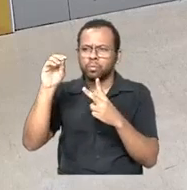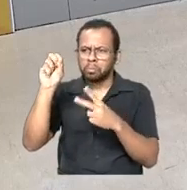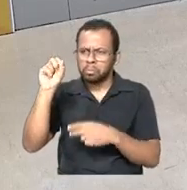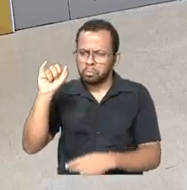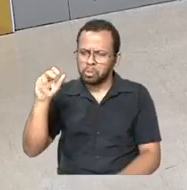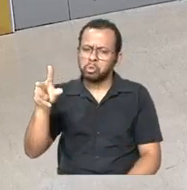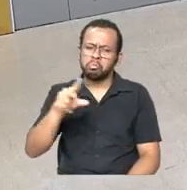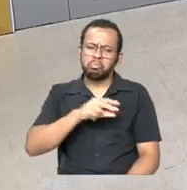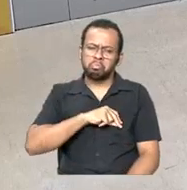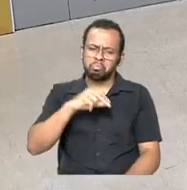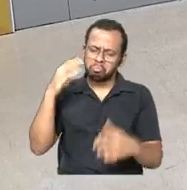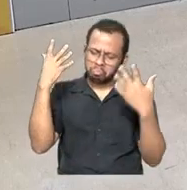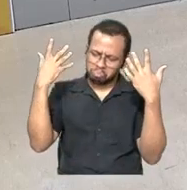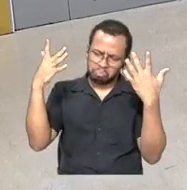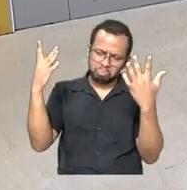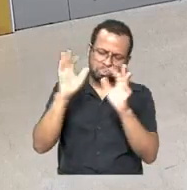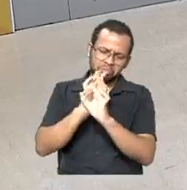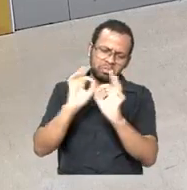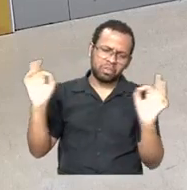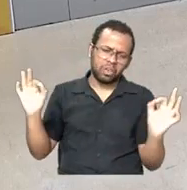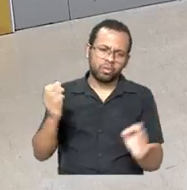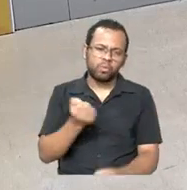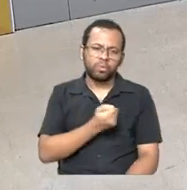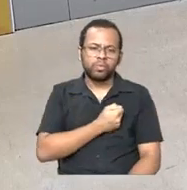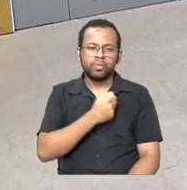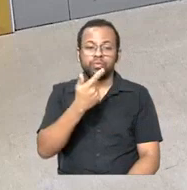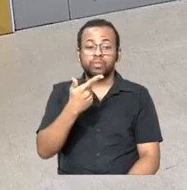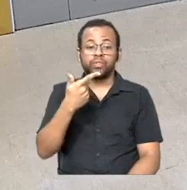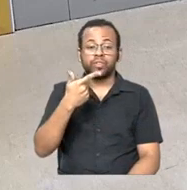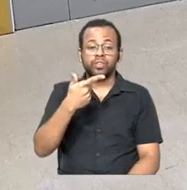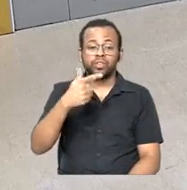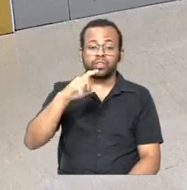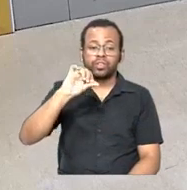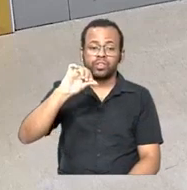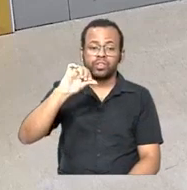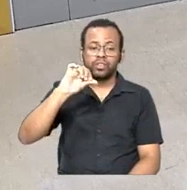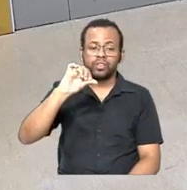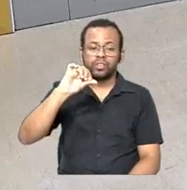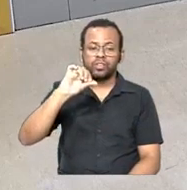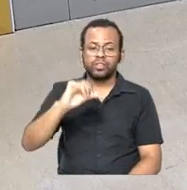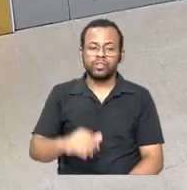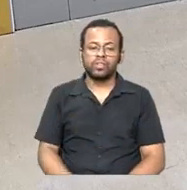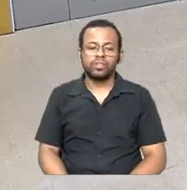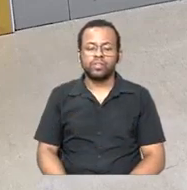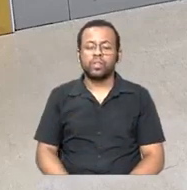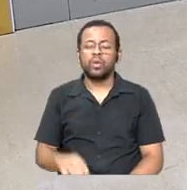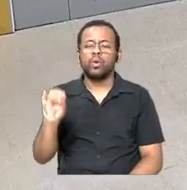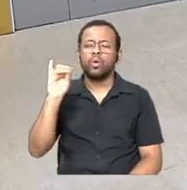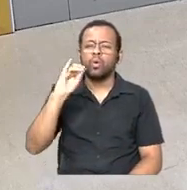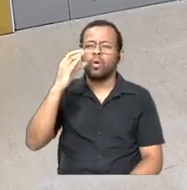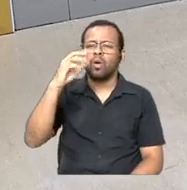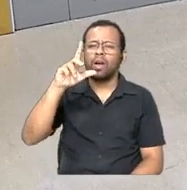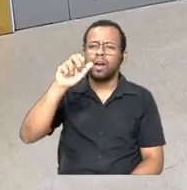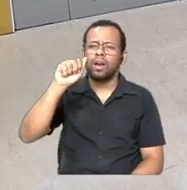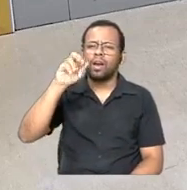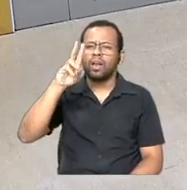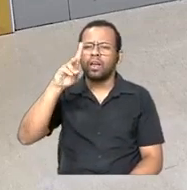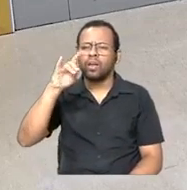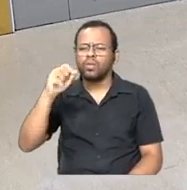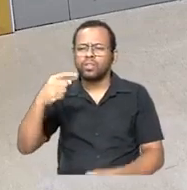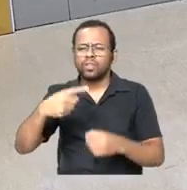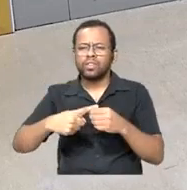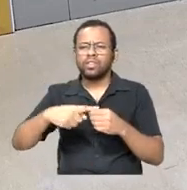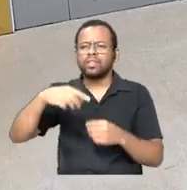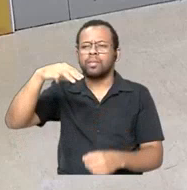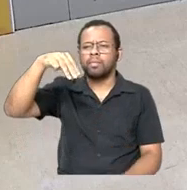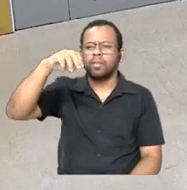demais essas meninas viu 29 29 Alô Cláudio Macambira